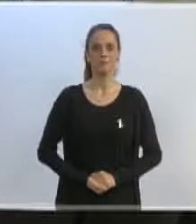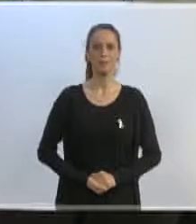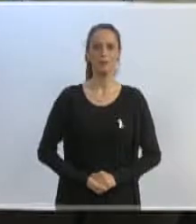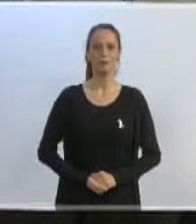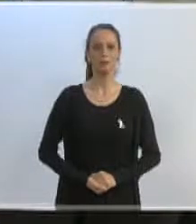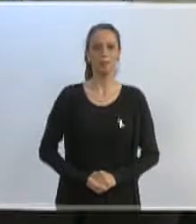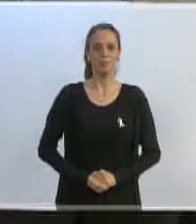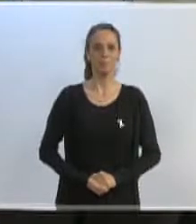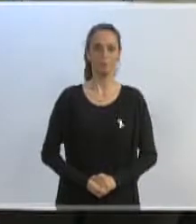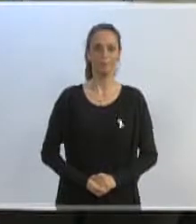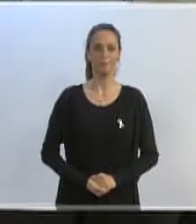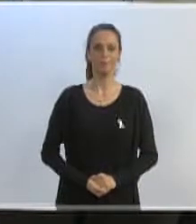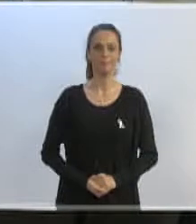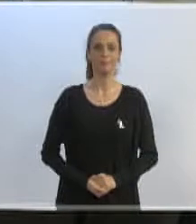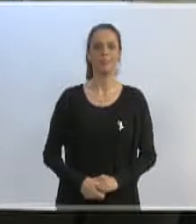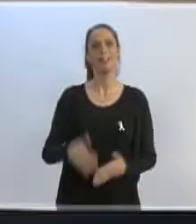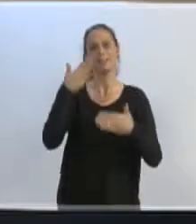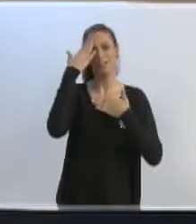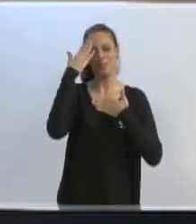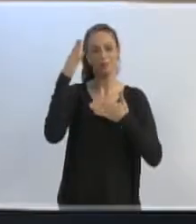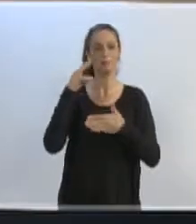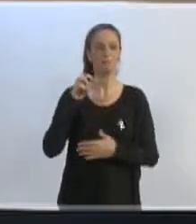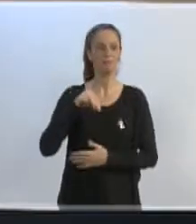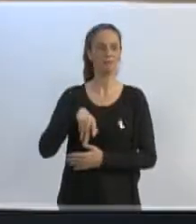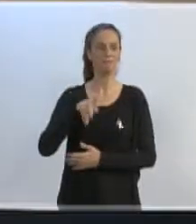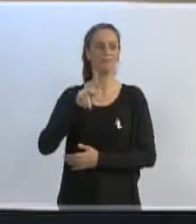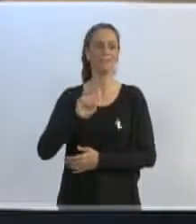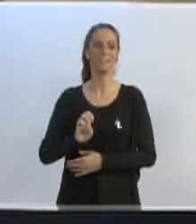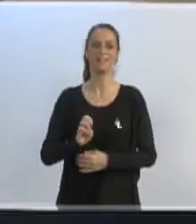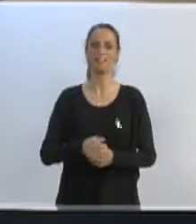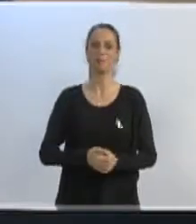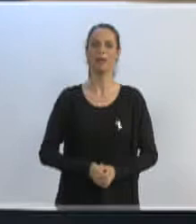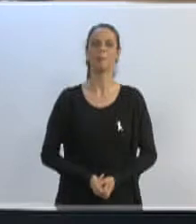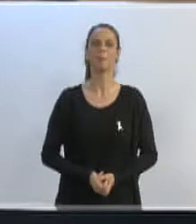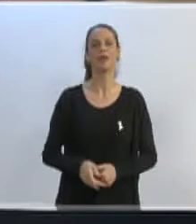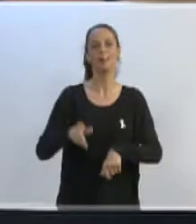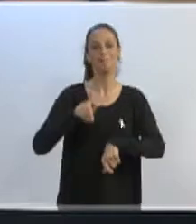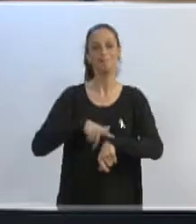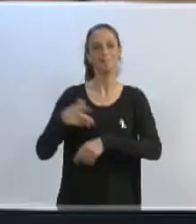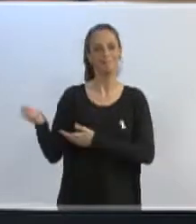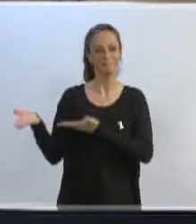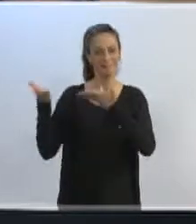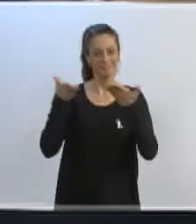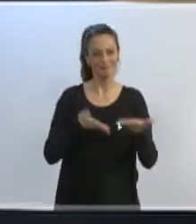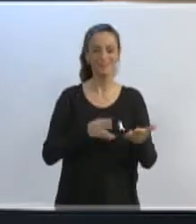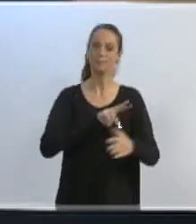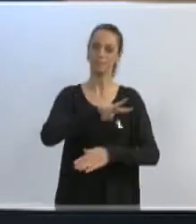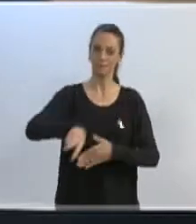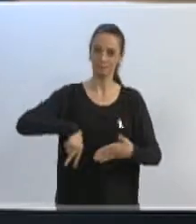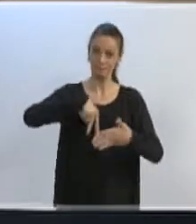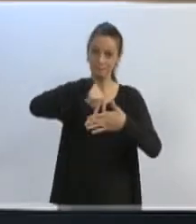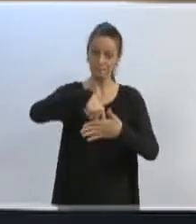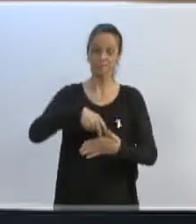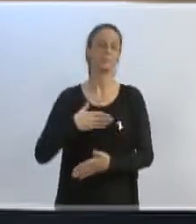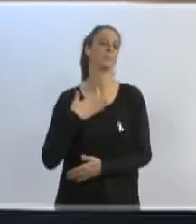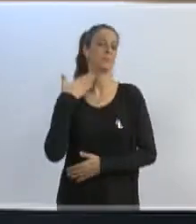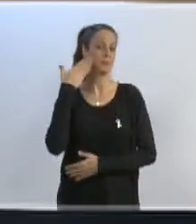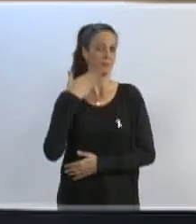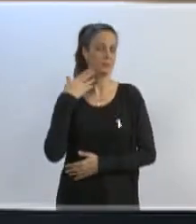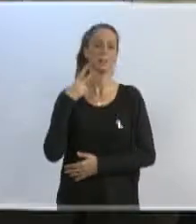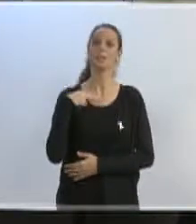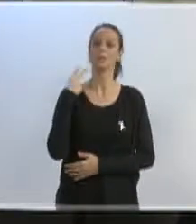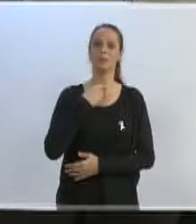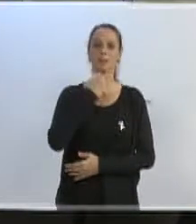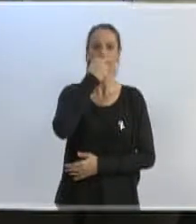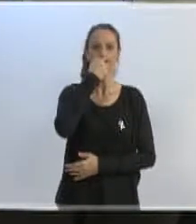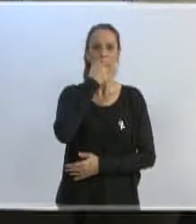Muito obrigado, Mike. Nesse momento, eu gostaria de convidar para fazer uso da palavra o vereador